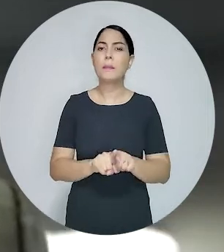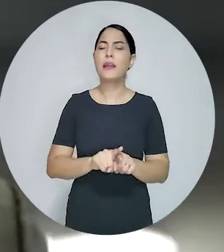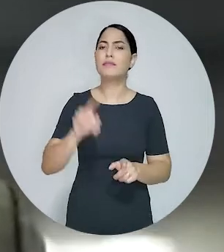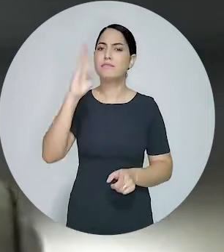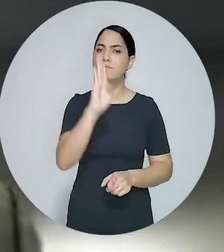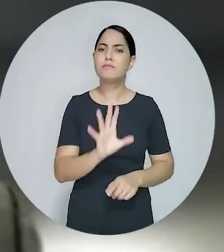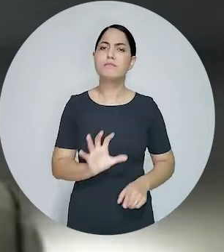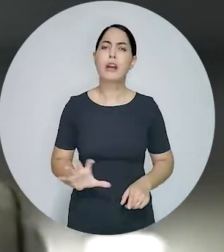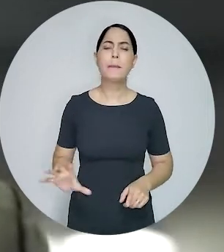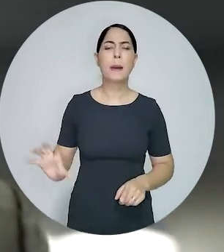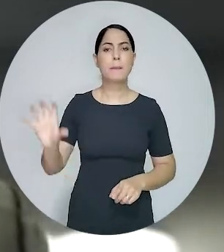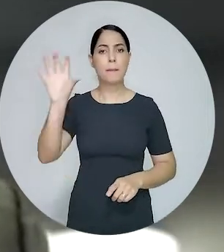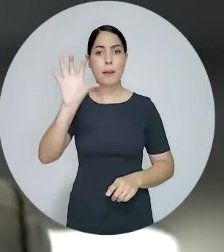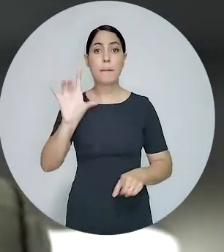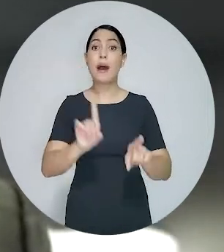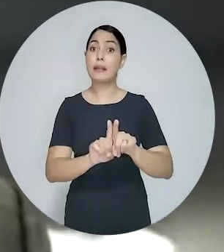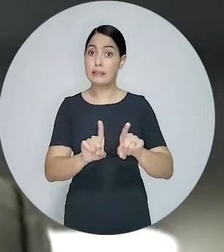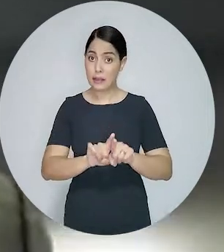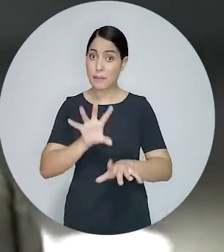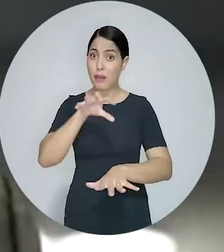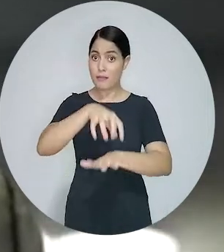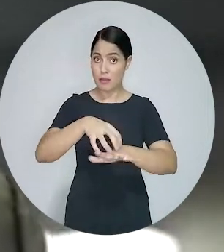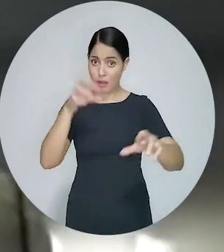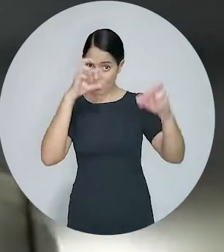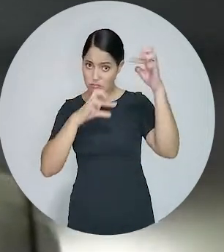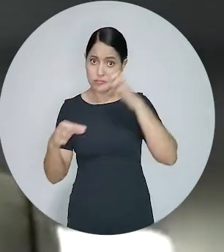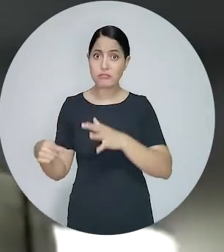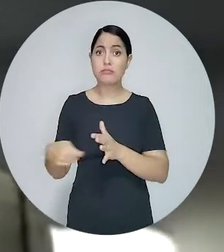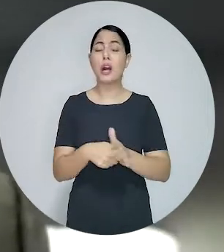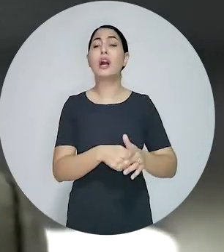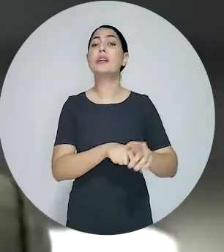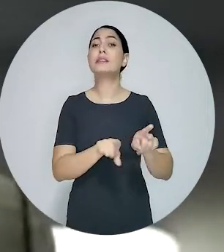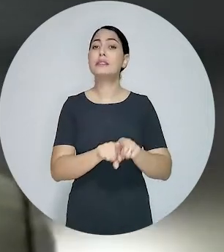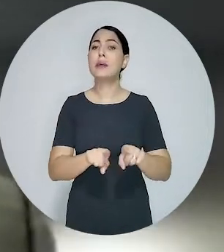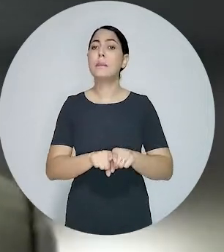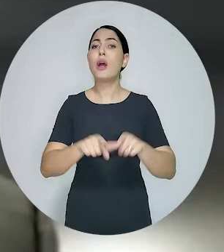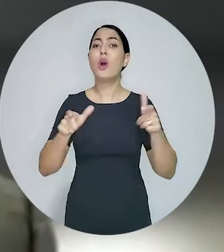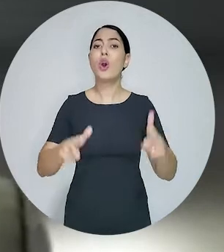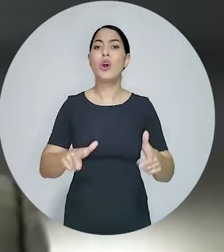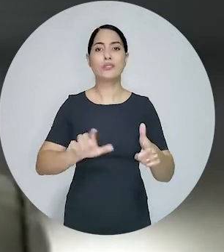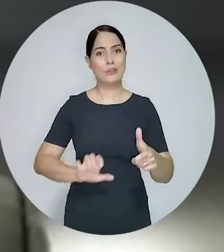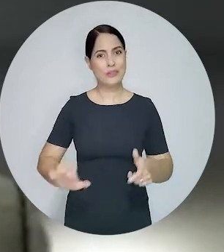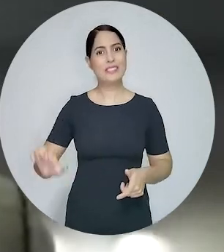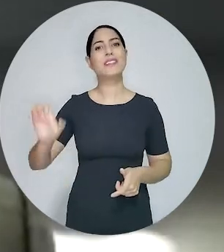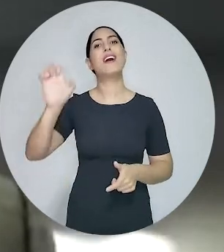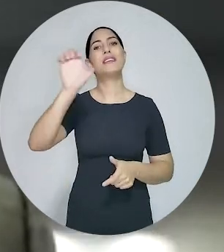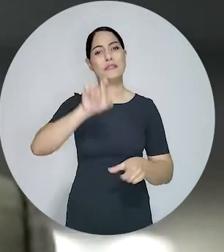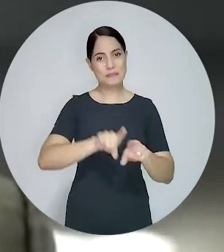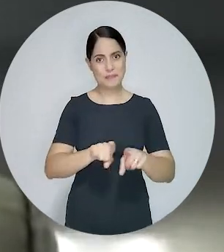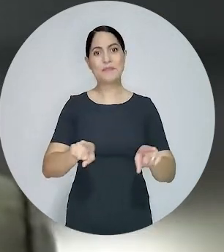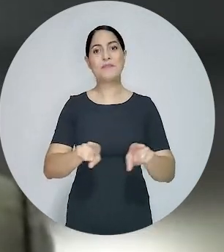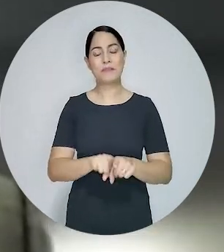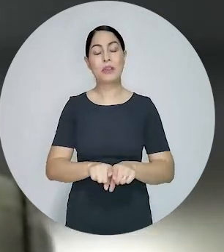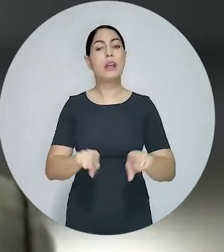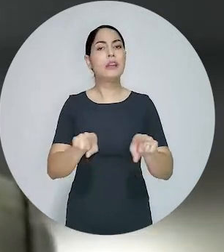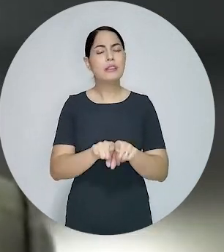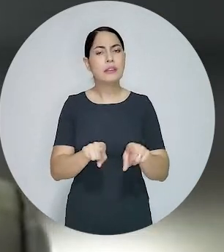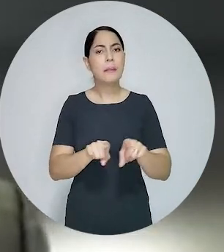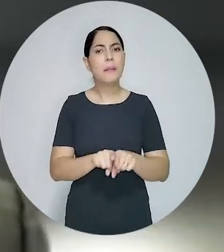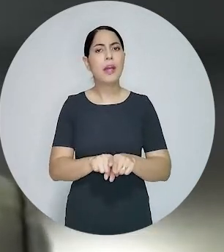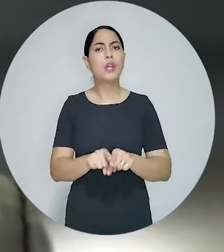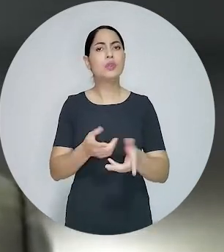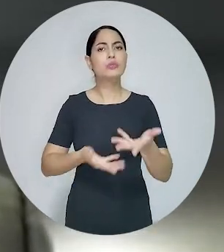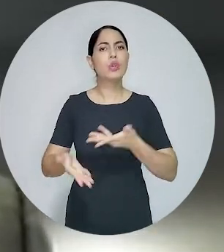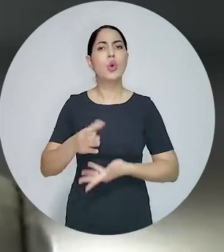também temos as procuradorias, que também atuam, tem uma função semelhante, mas aí nos estados, e também a função